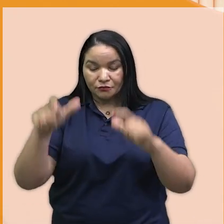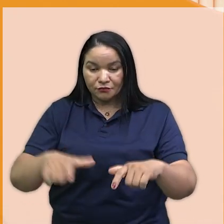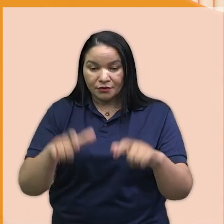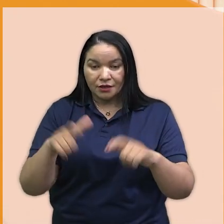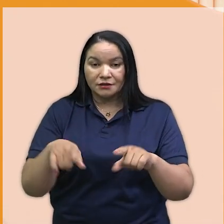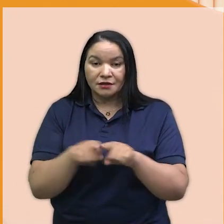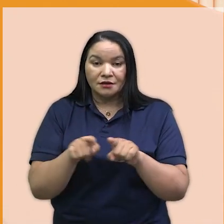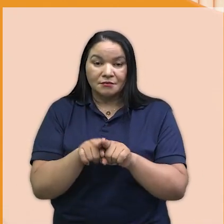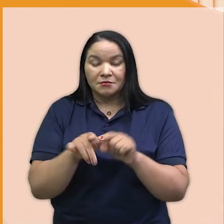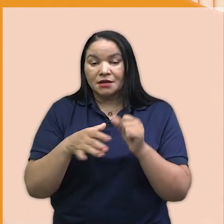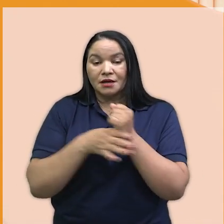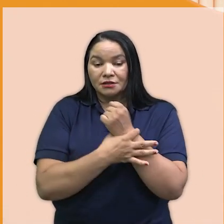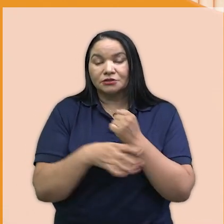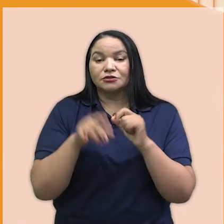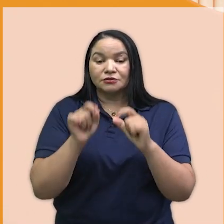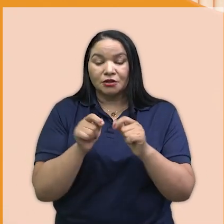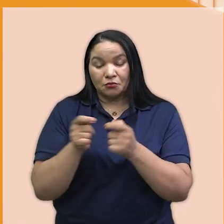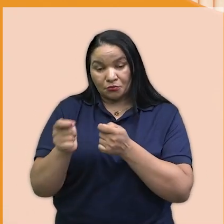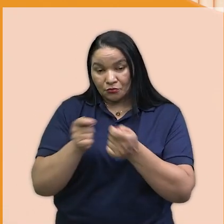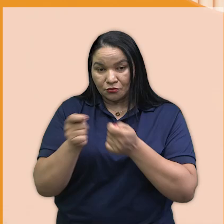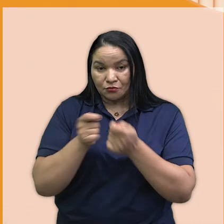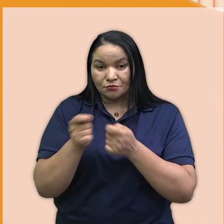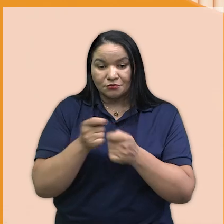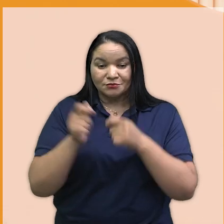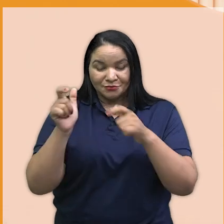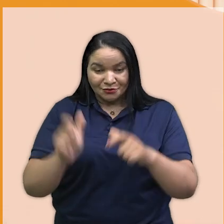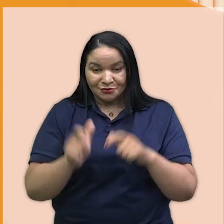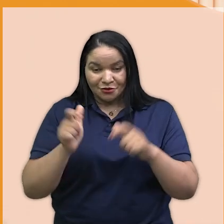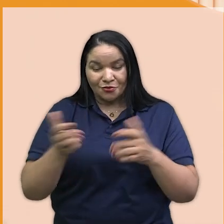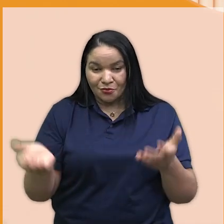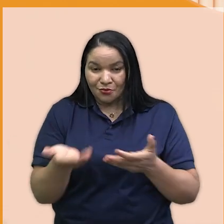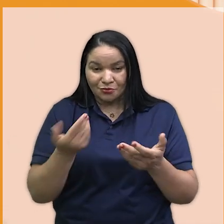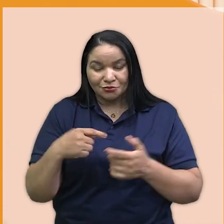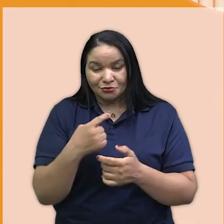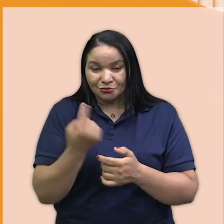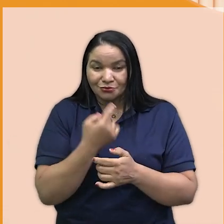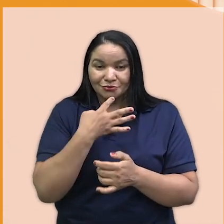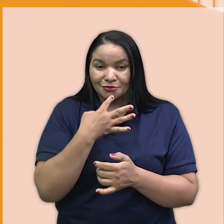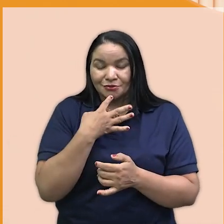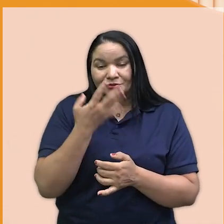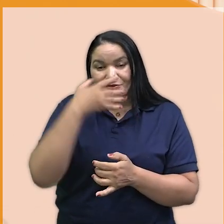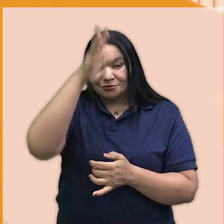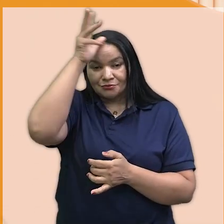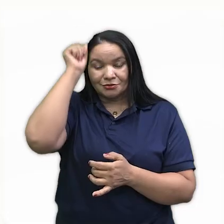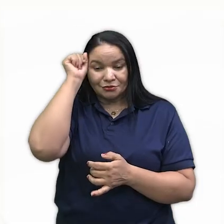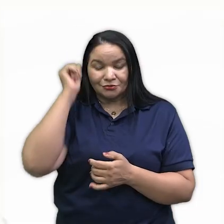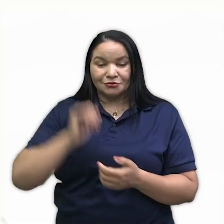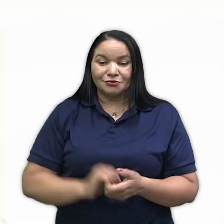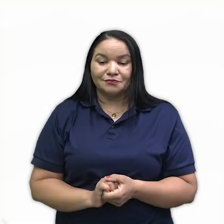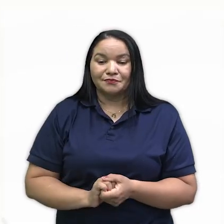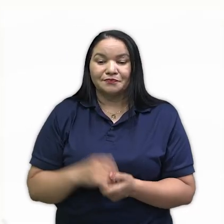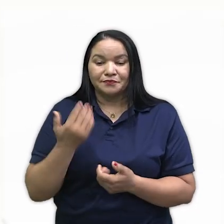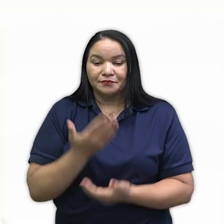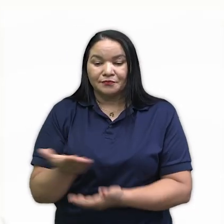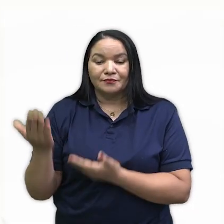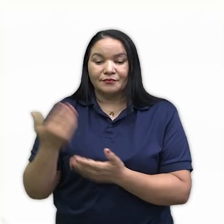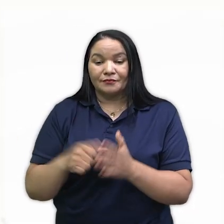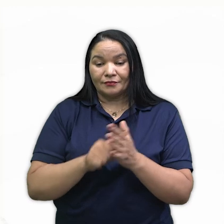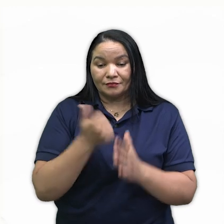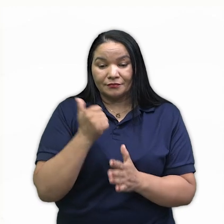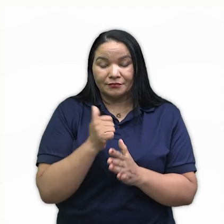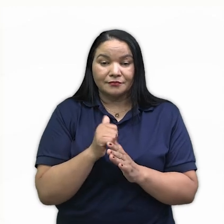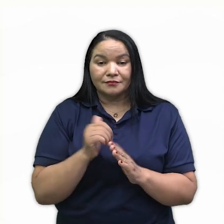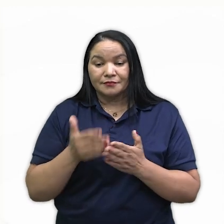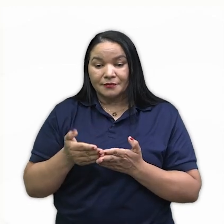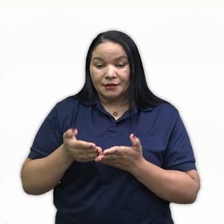e garantiram ali o controle desse território onde hoje está o estado do Amazonas. Acompanhe comigo. Bem, primeiras